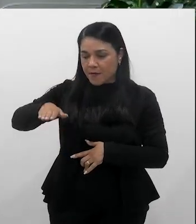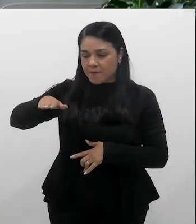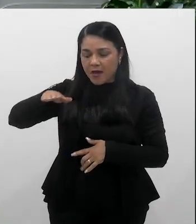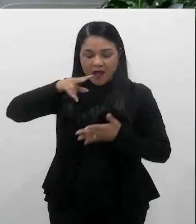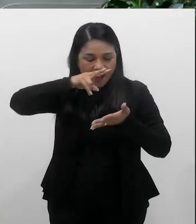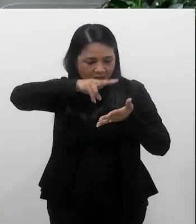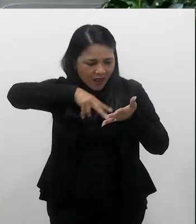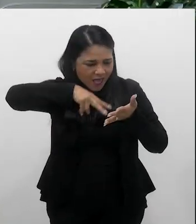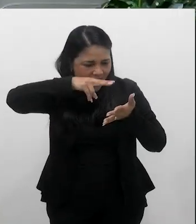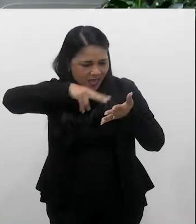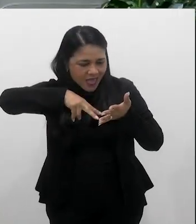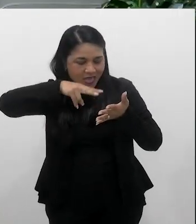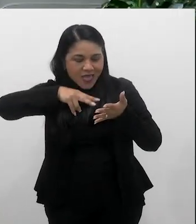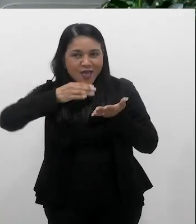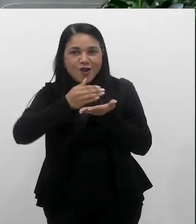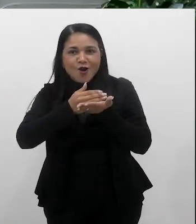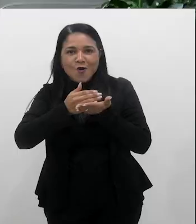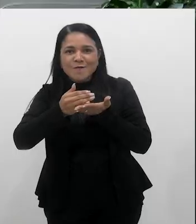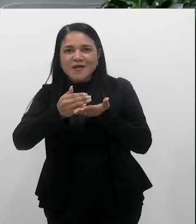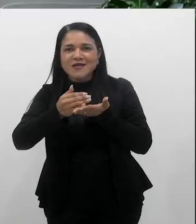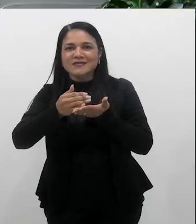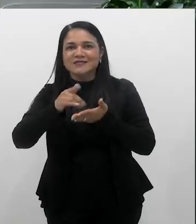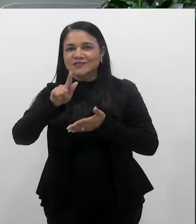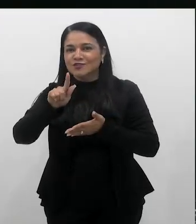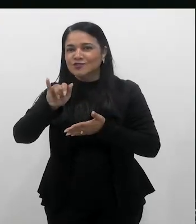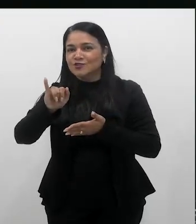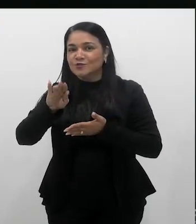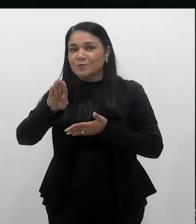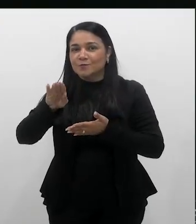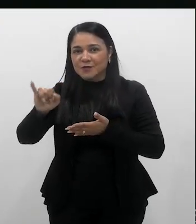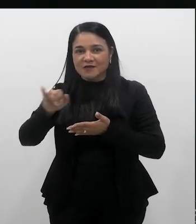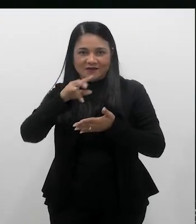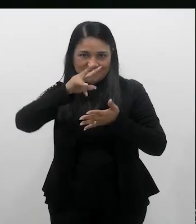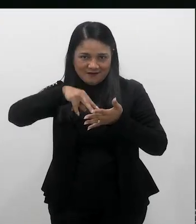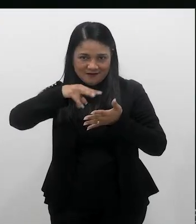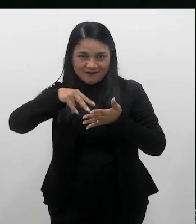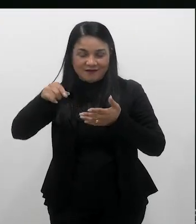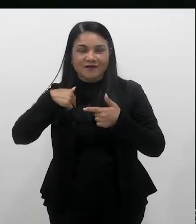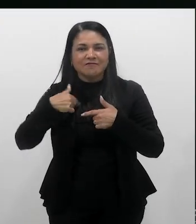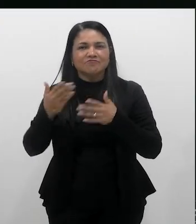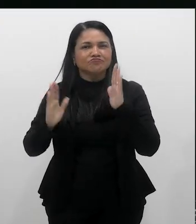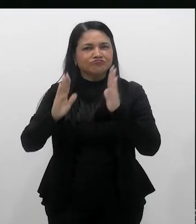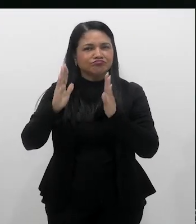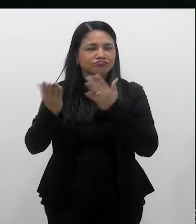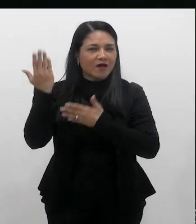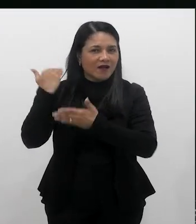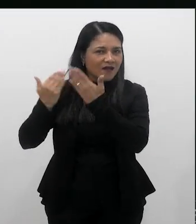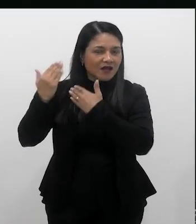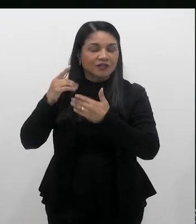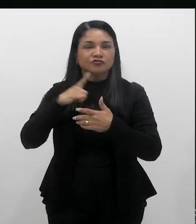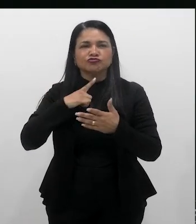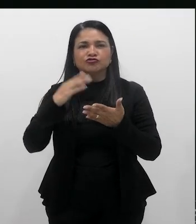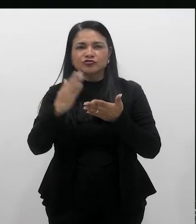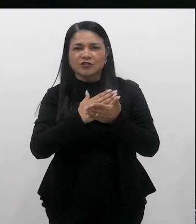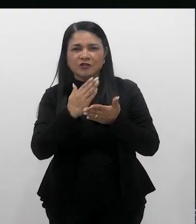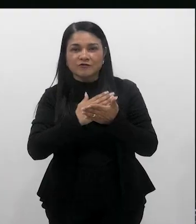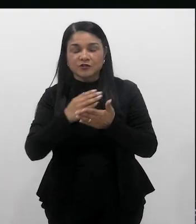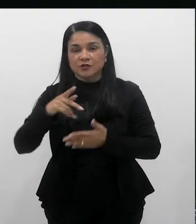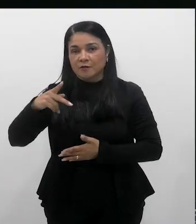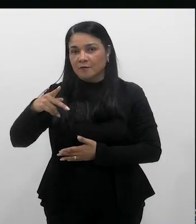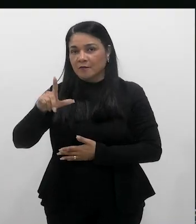leitores, a criança começar pelo gibi e por aí ela vai. Sim, não é? sim. Aí eu lia muito, na época tinha a